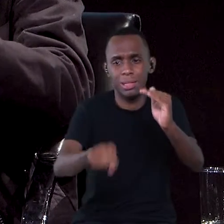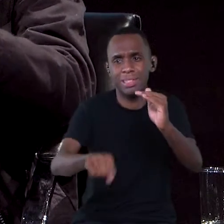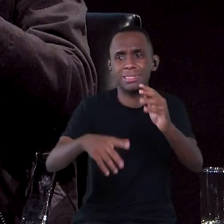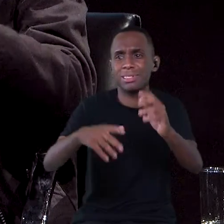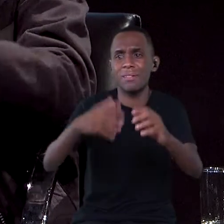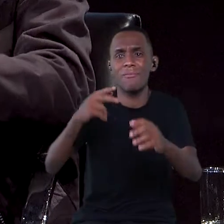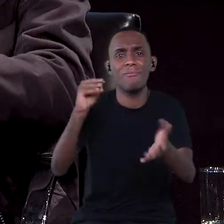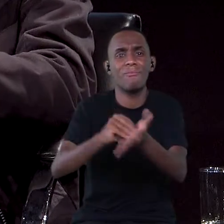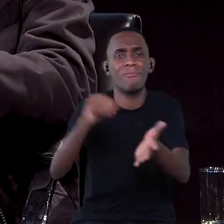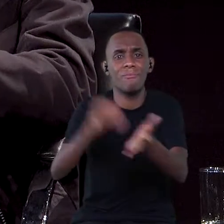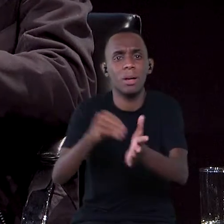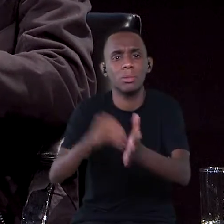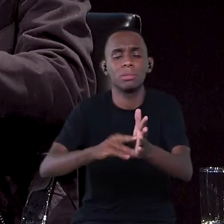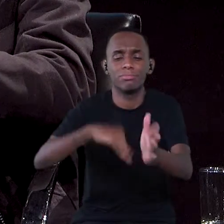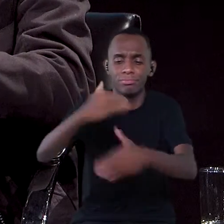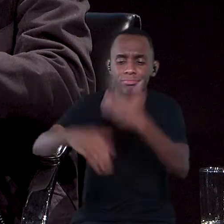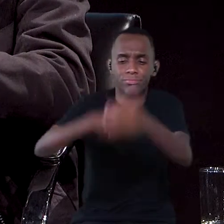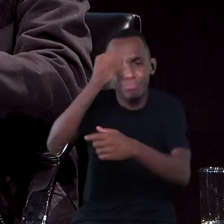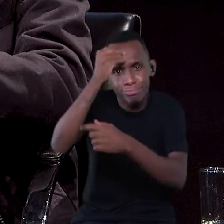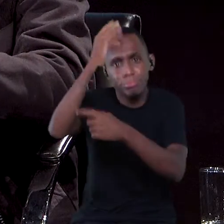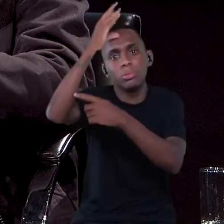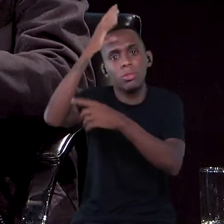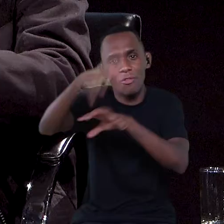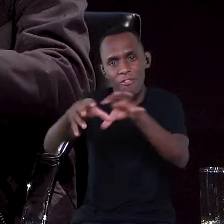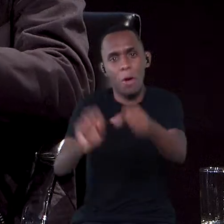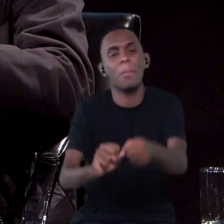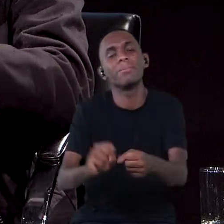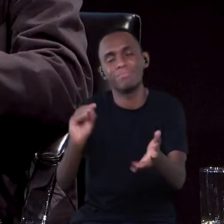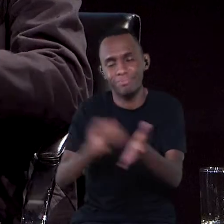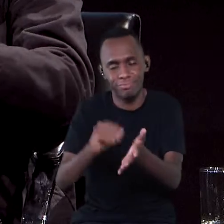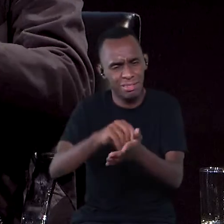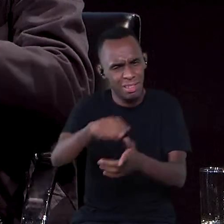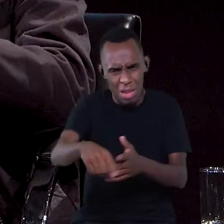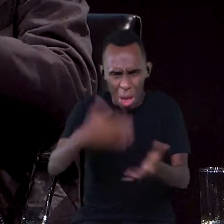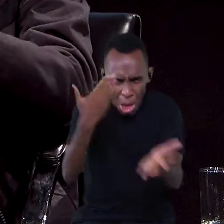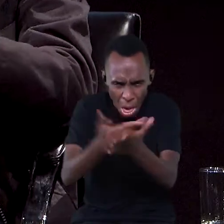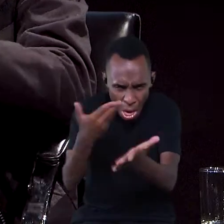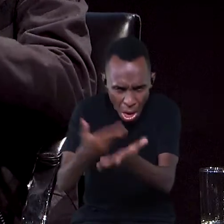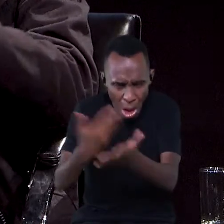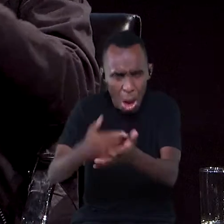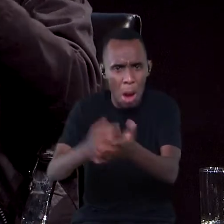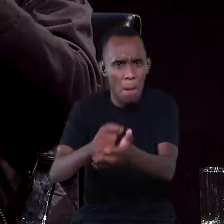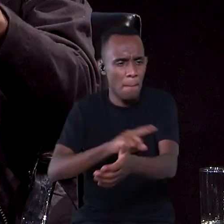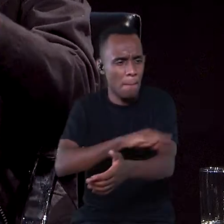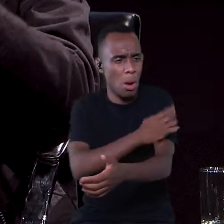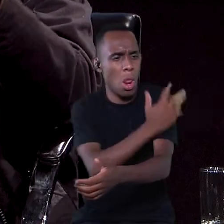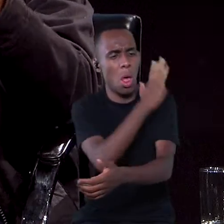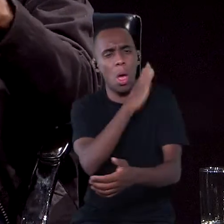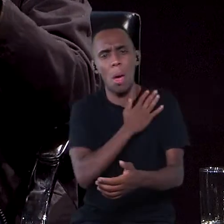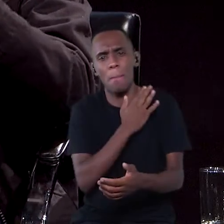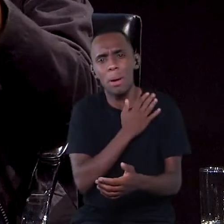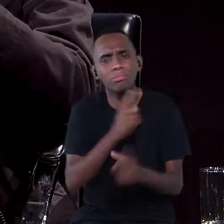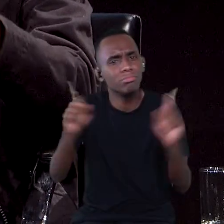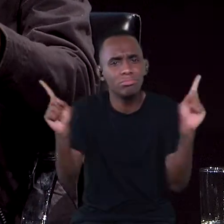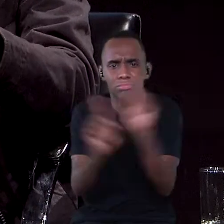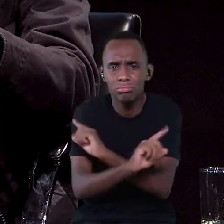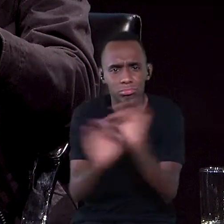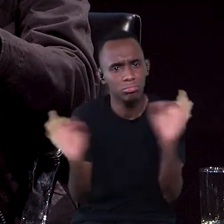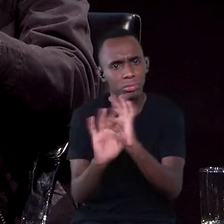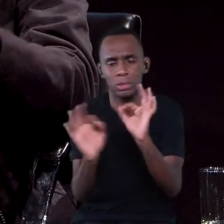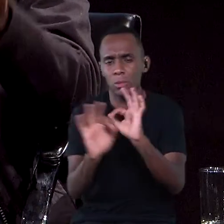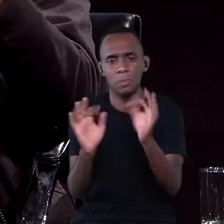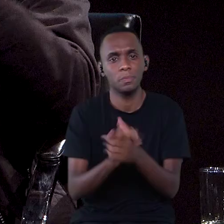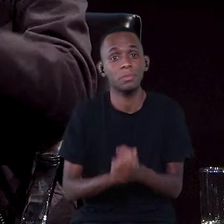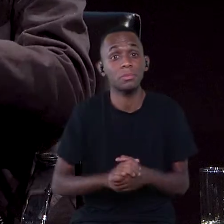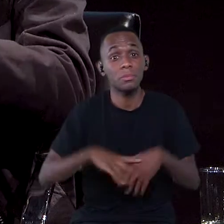inserida no processo formal de educação. Não é a população que está escolarizada, que tem um projeto contínuo de entrada e permanência